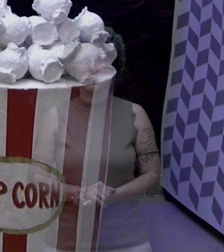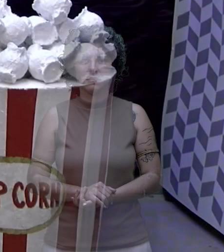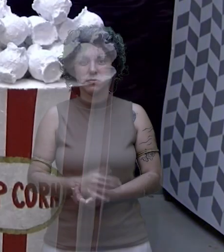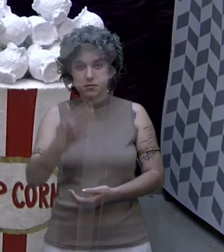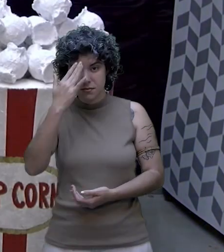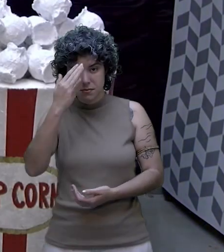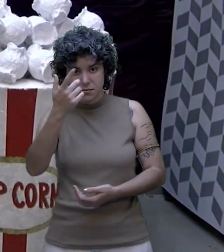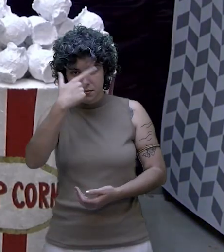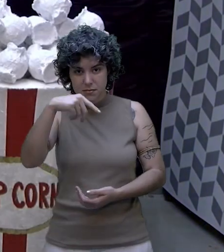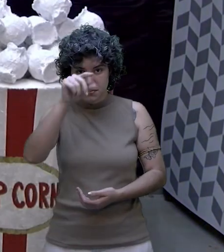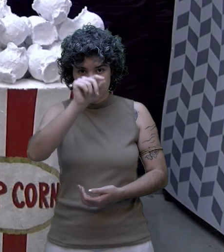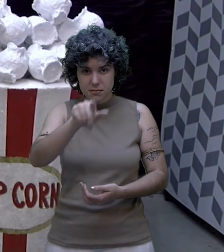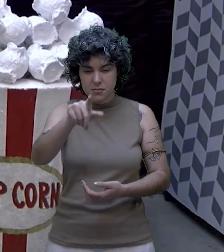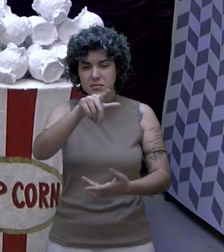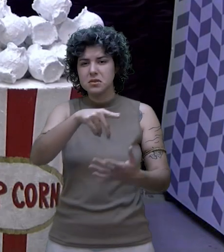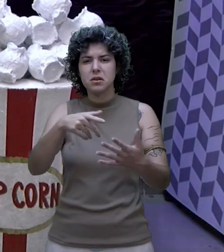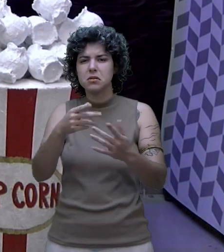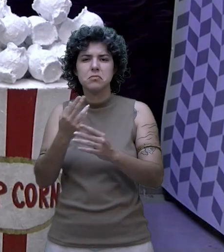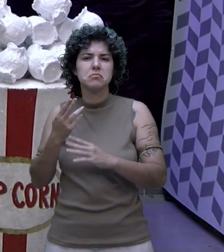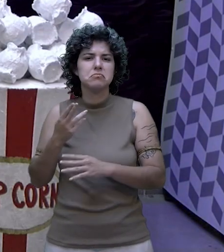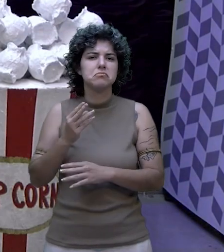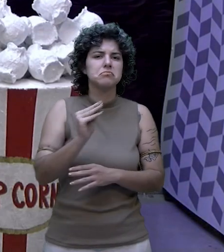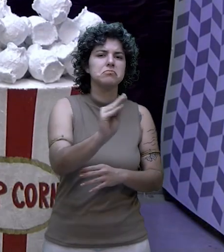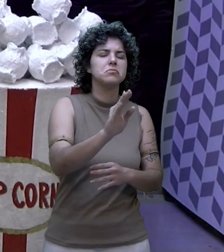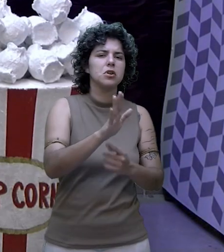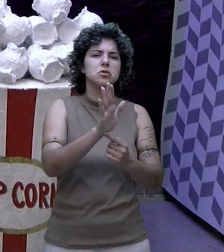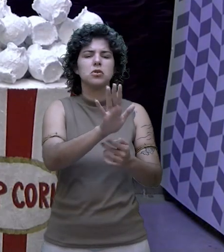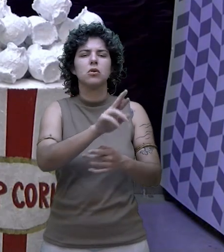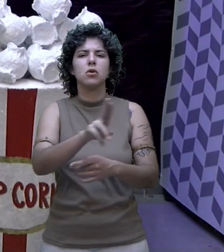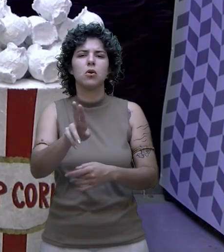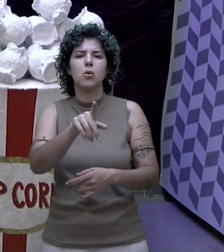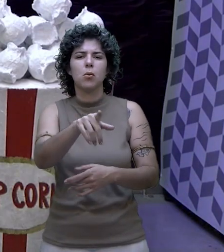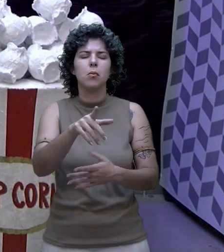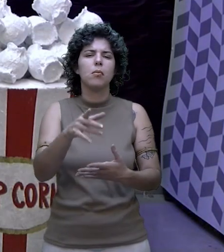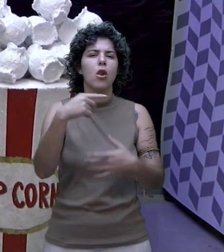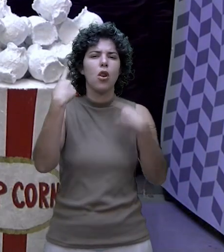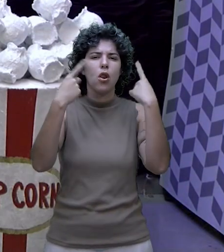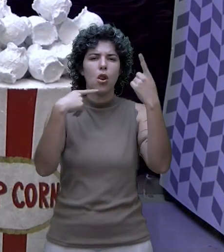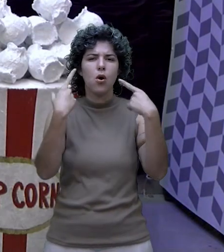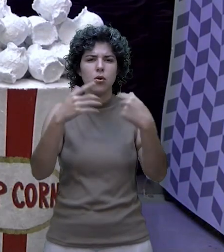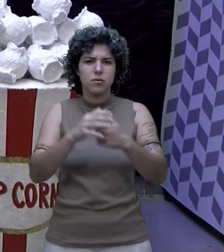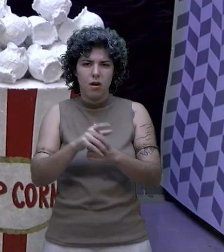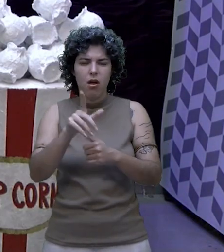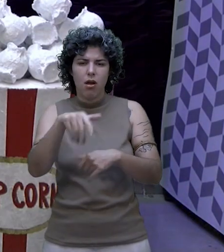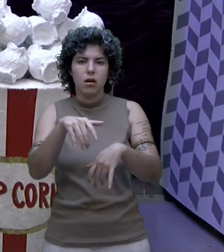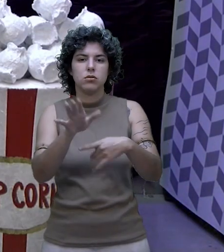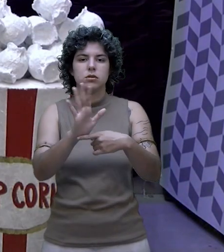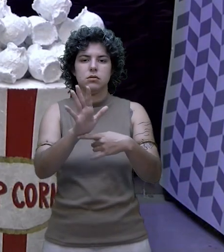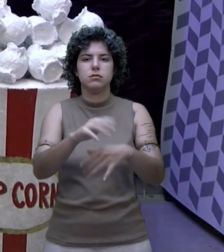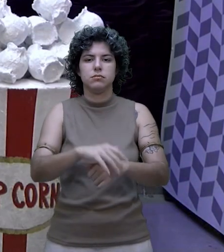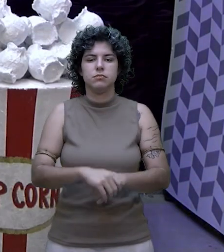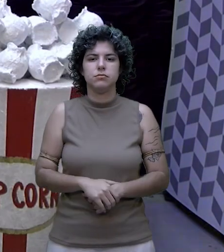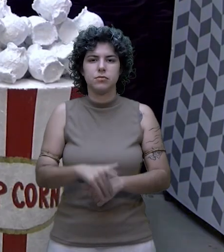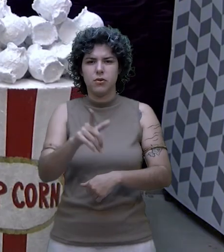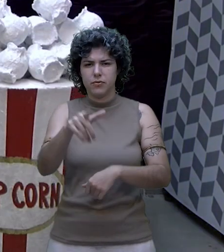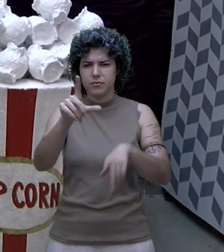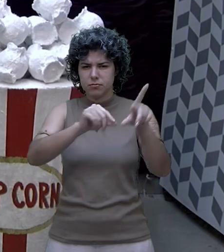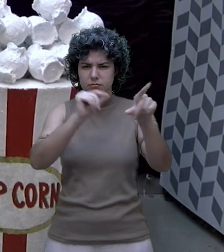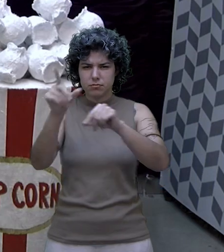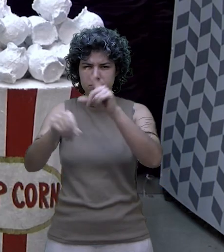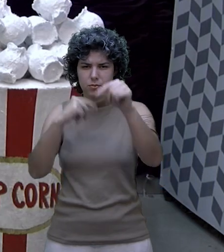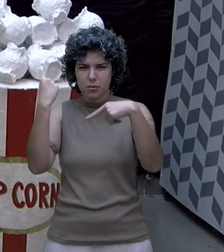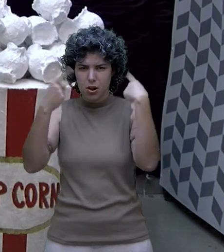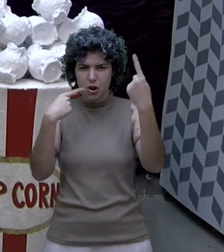Sabe quem tá chamando a mulher de louca além do seu ex? Isso mesmo, o cinema. Olha a seleção de malucas que a